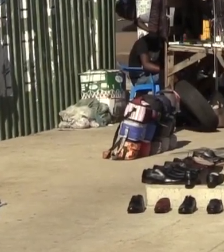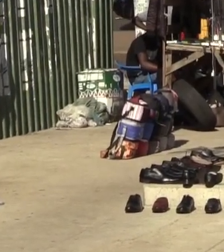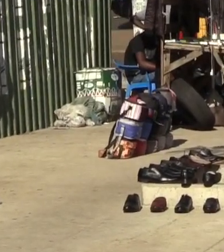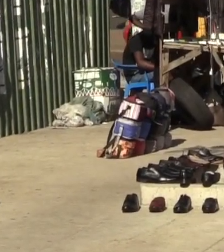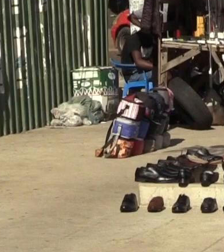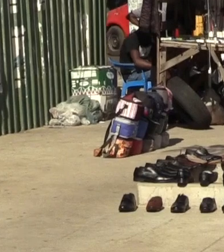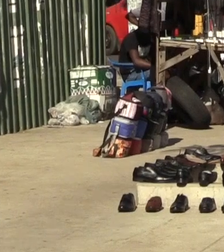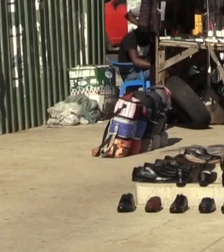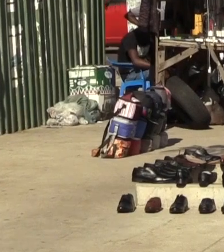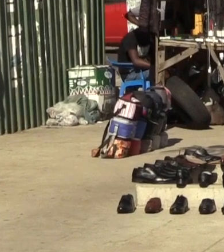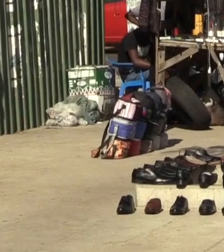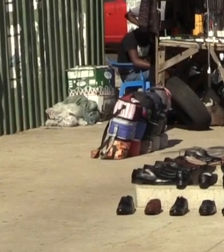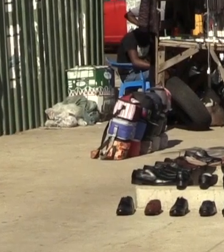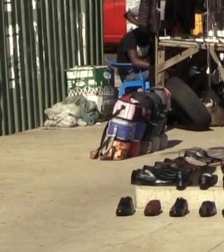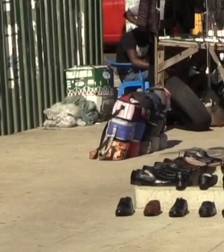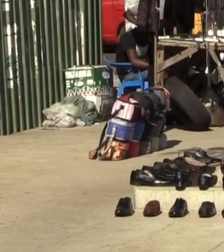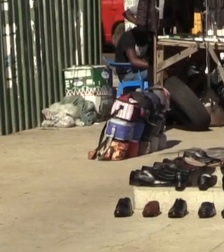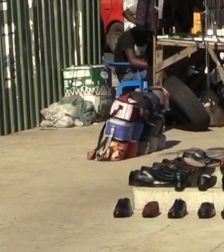a campanha que o Municipal iniciou, a